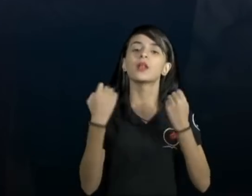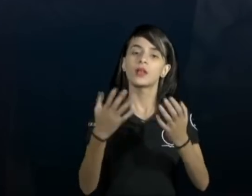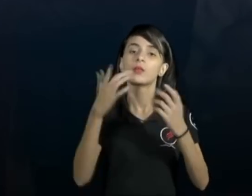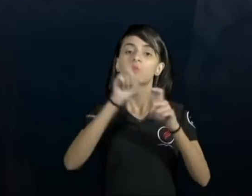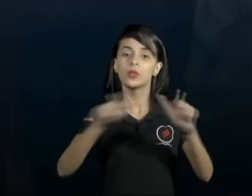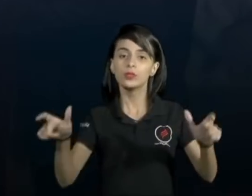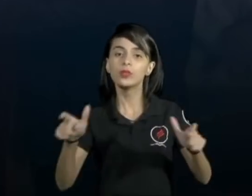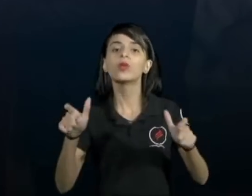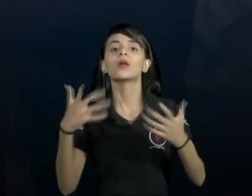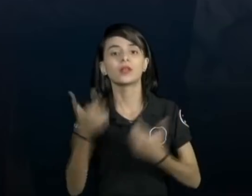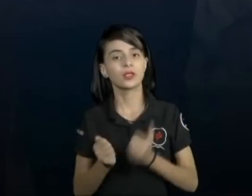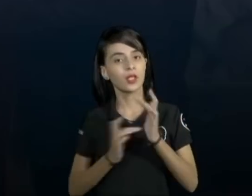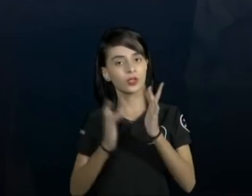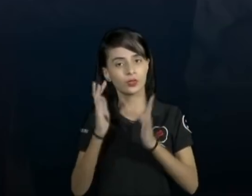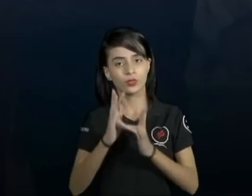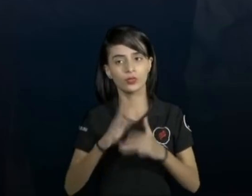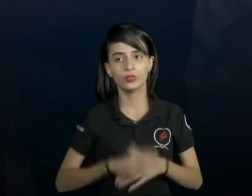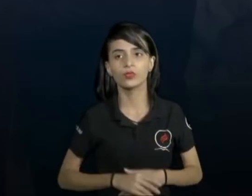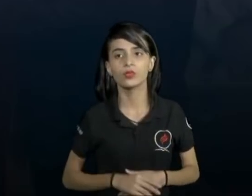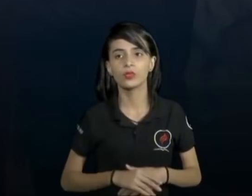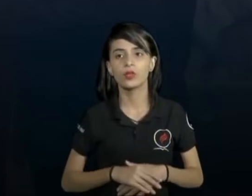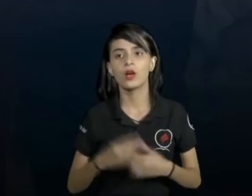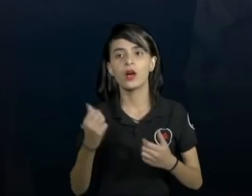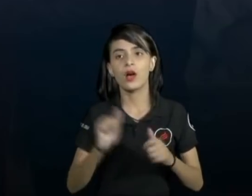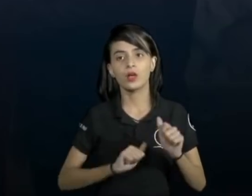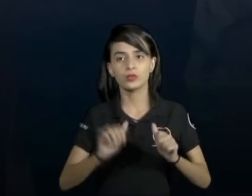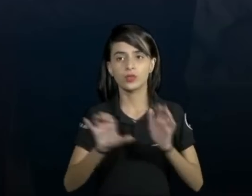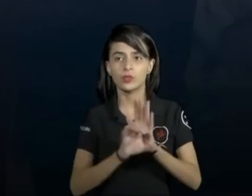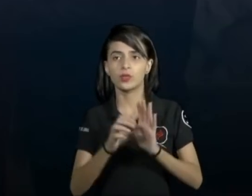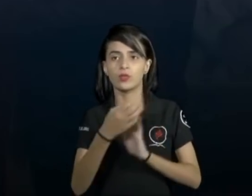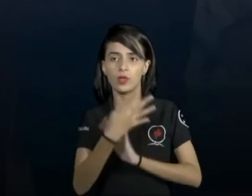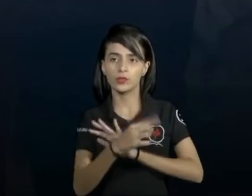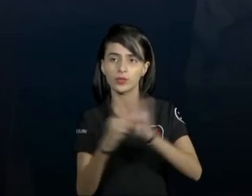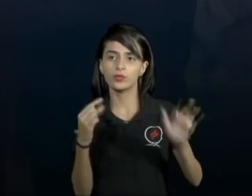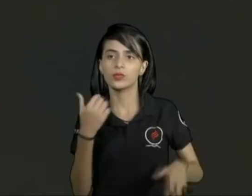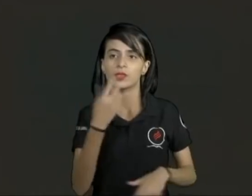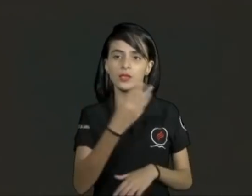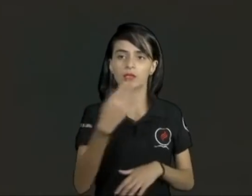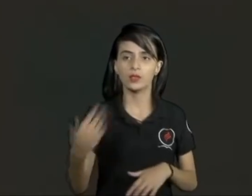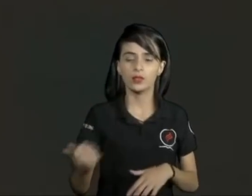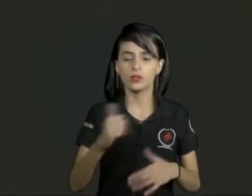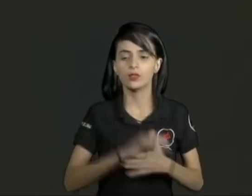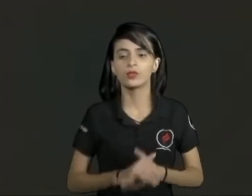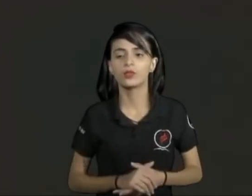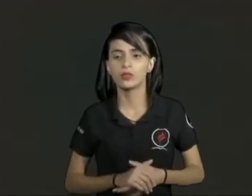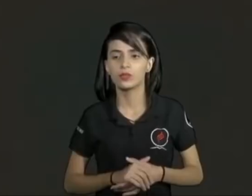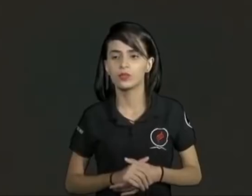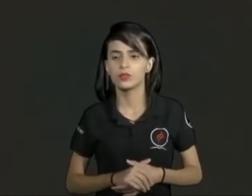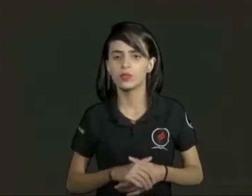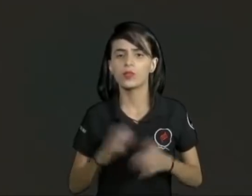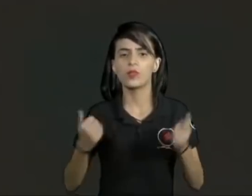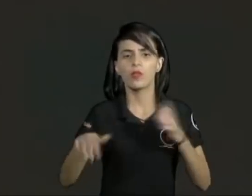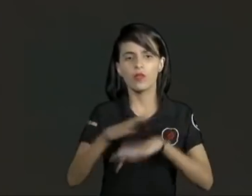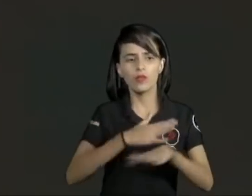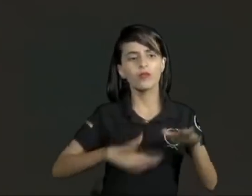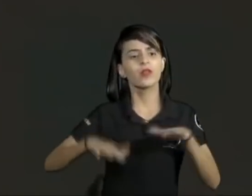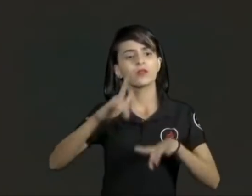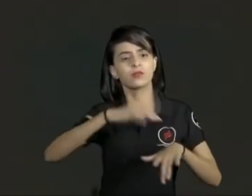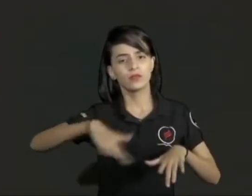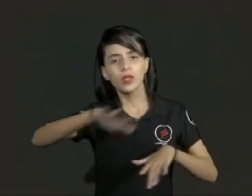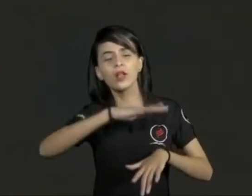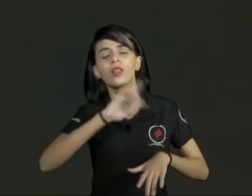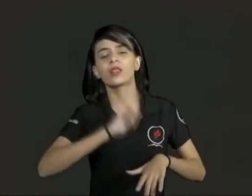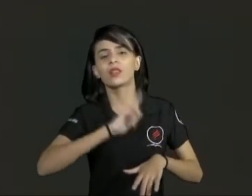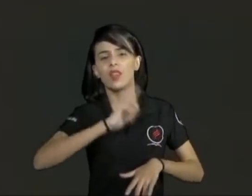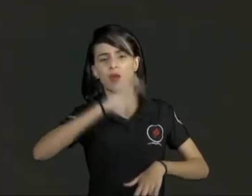pessoas a Cristo aquilo que tá lá em Atos 4 31 e tem dourado moveu-se o lugar em que estavam reunidos E todos